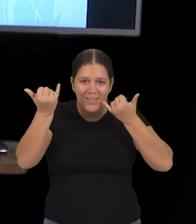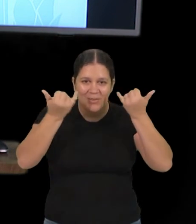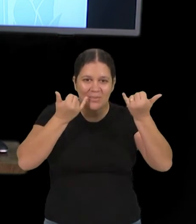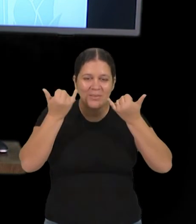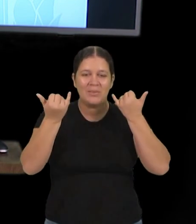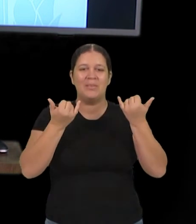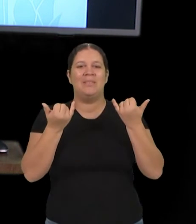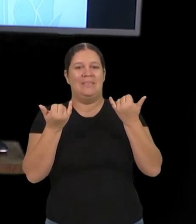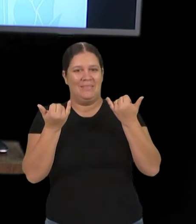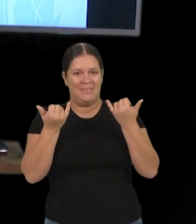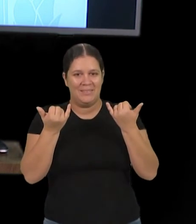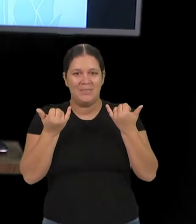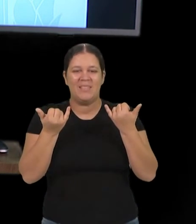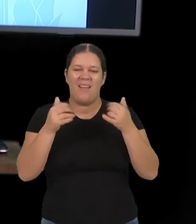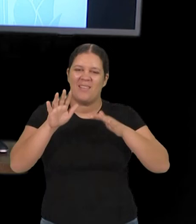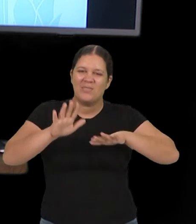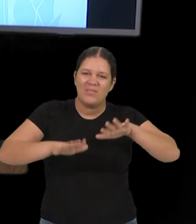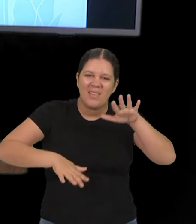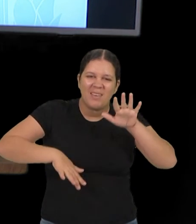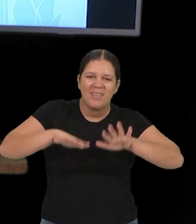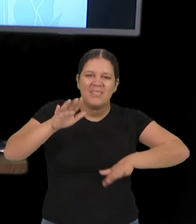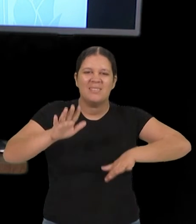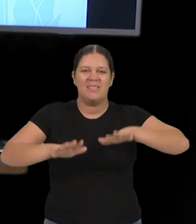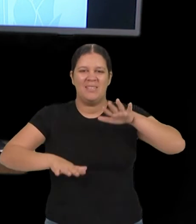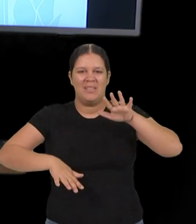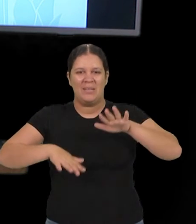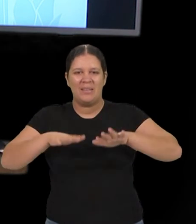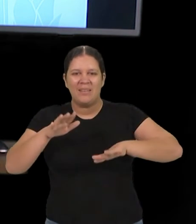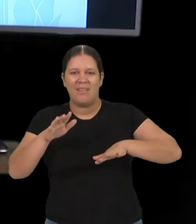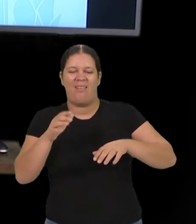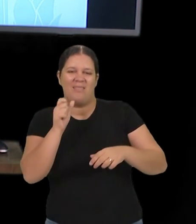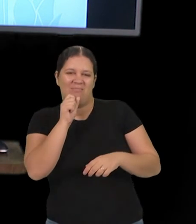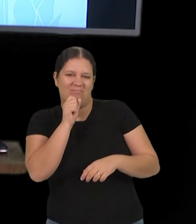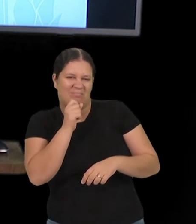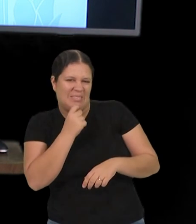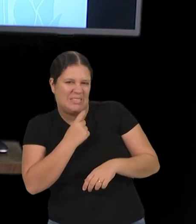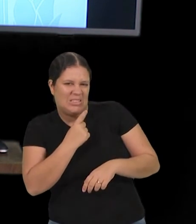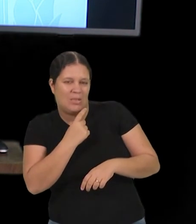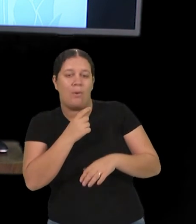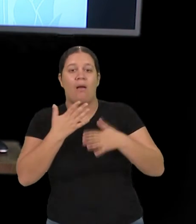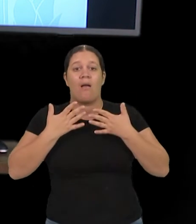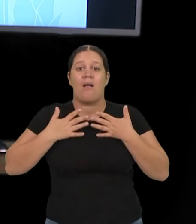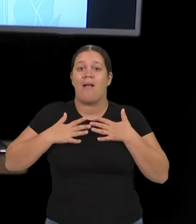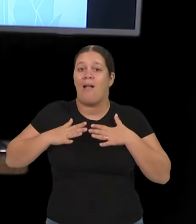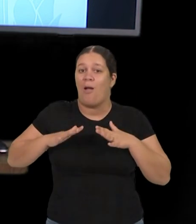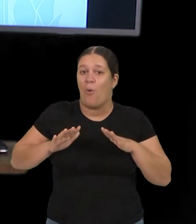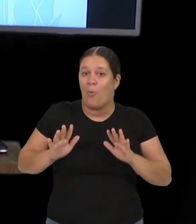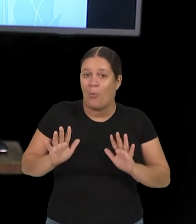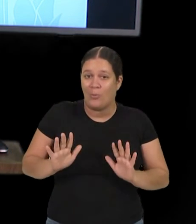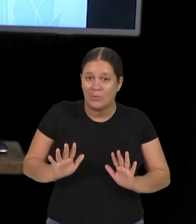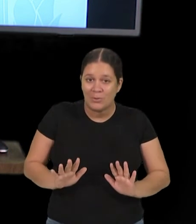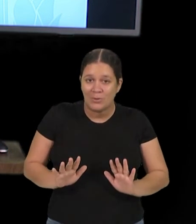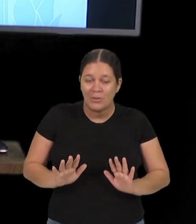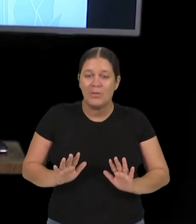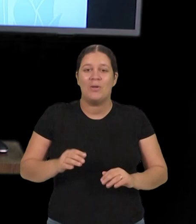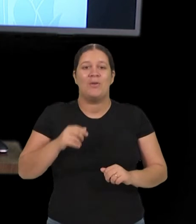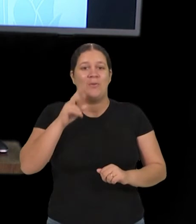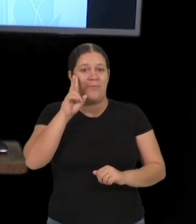informação? Tem informação que às vezes fica estranha, mas olha,